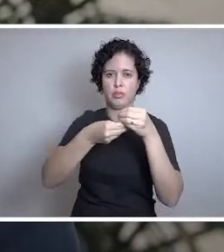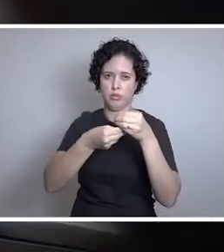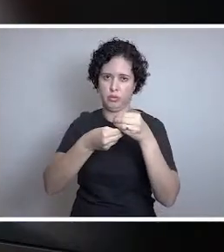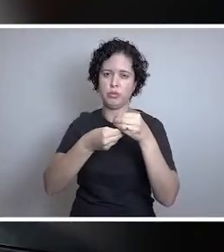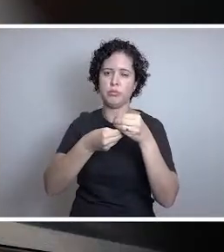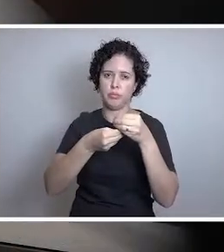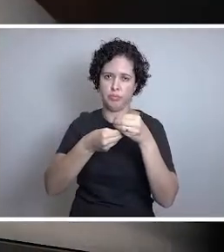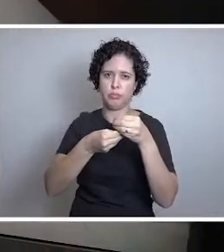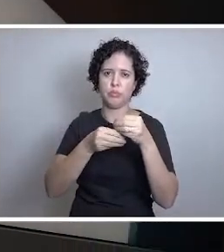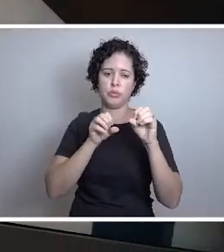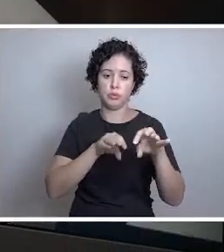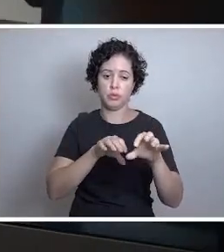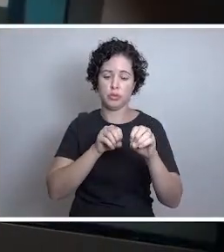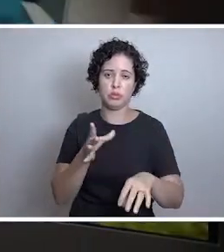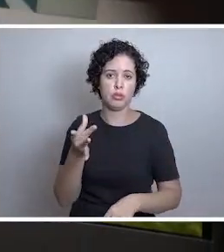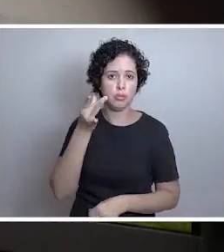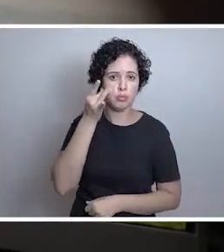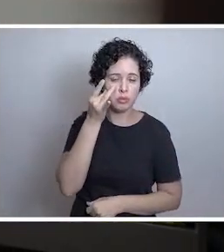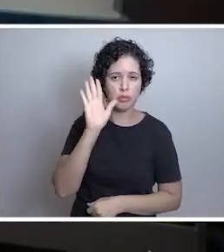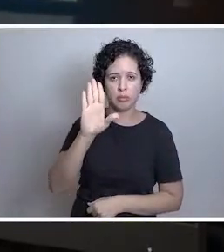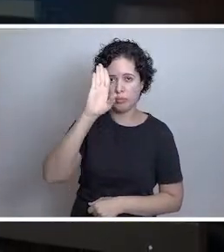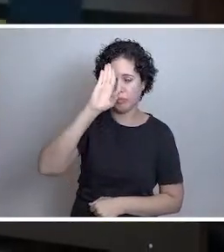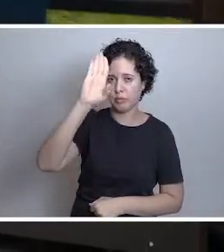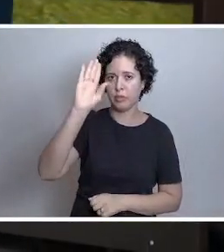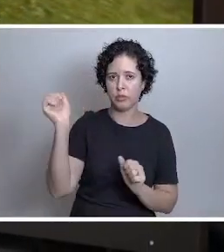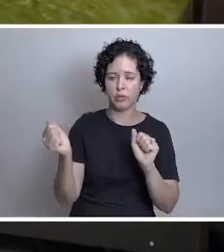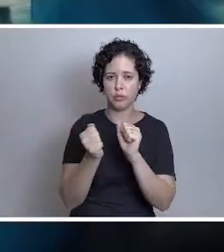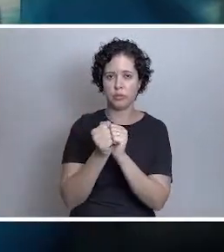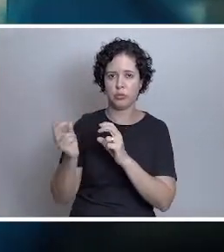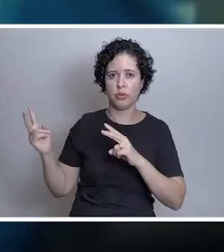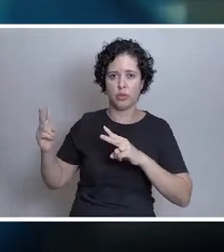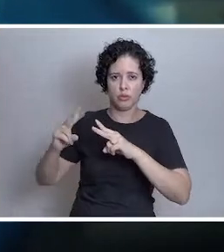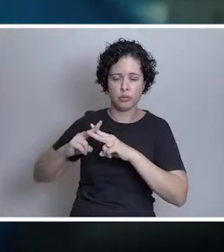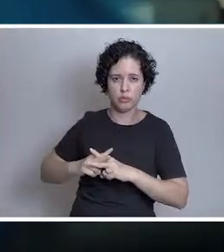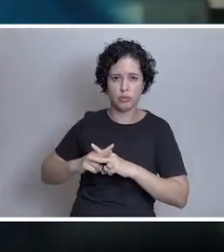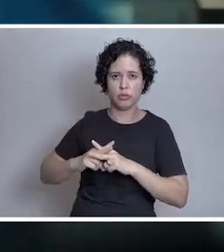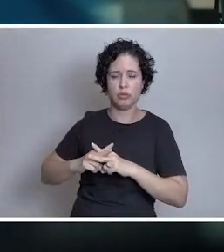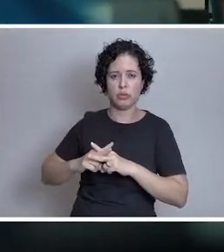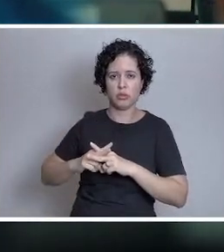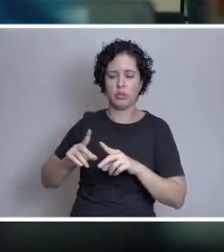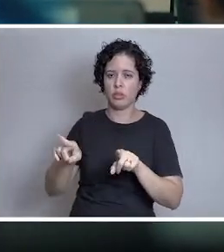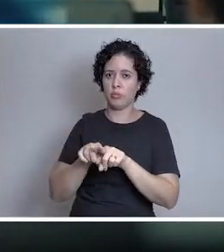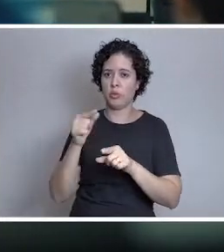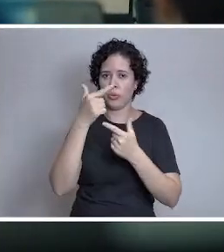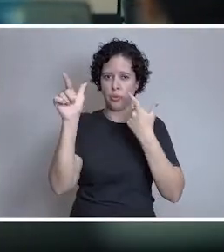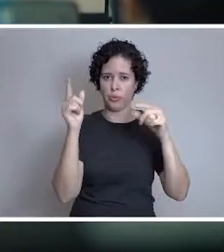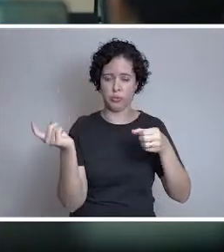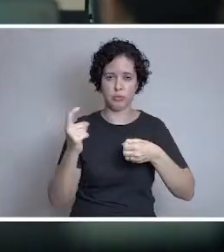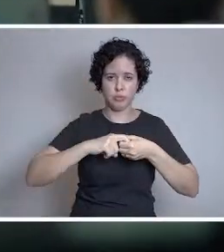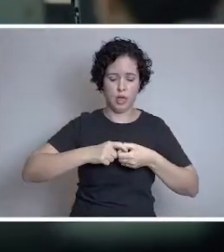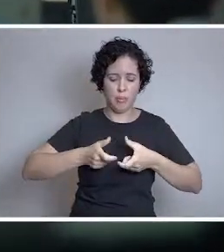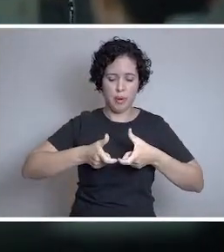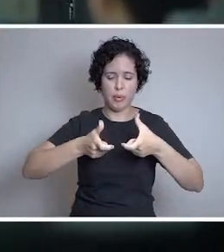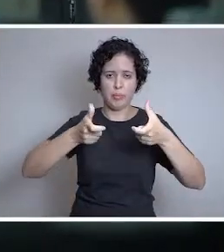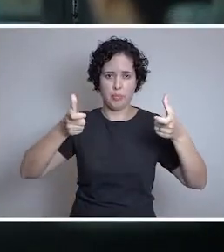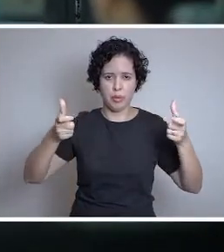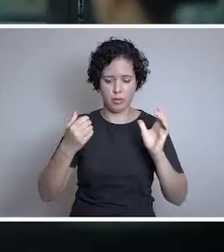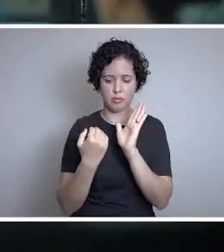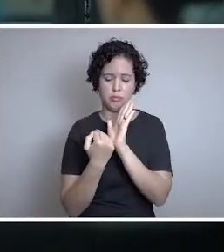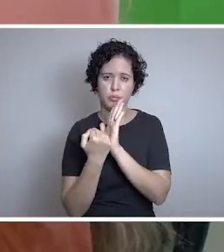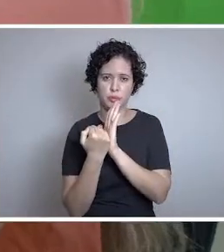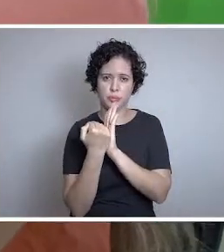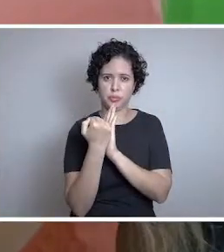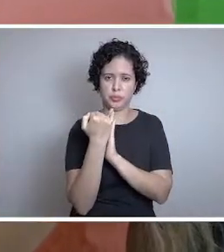o Brasil, está muito distante quando comparamos com os países da OCDE, está muito distante quando comparamos